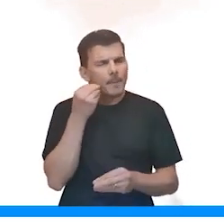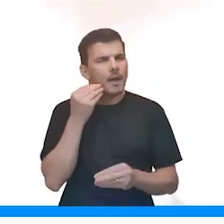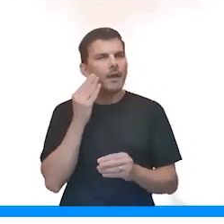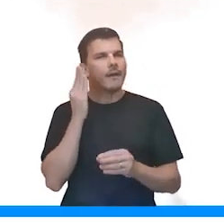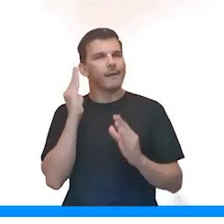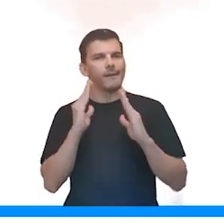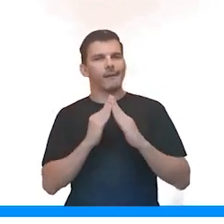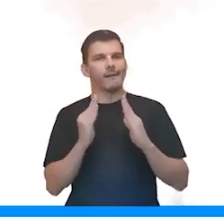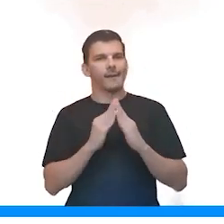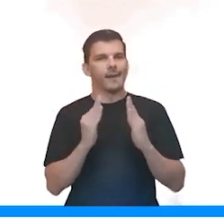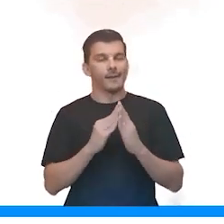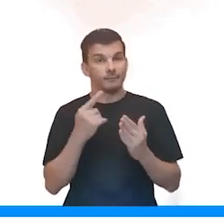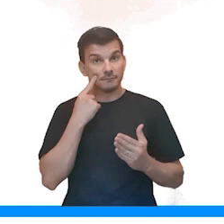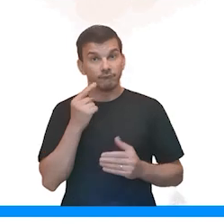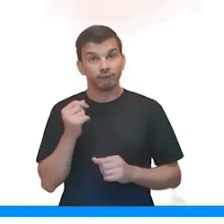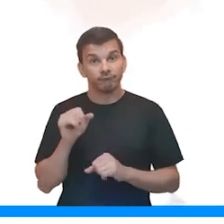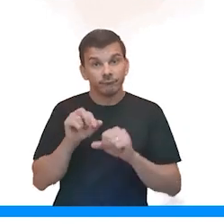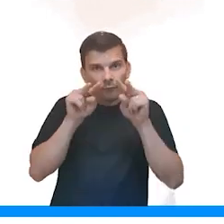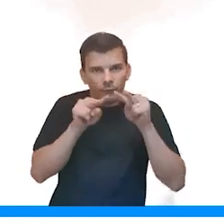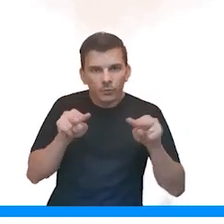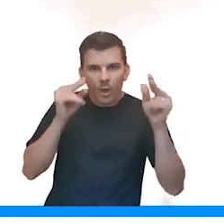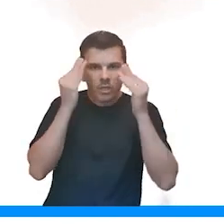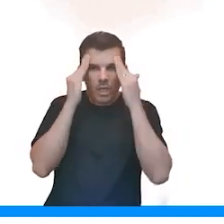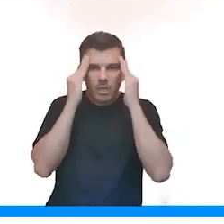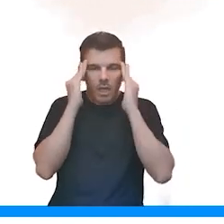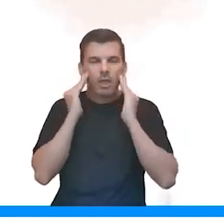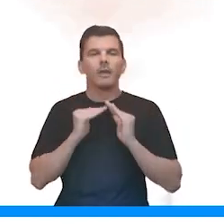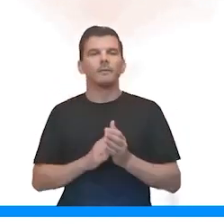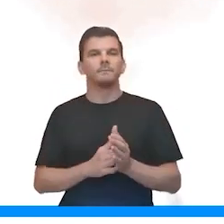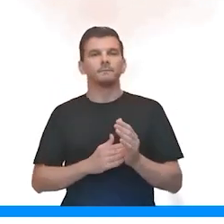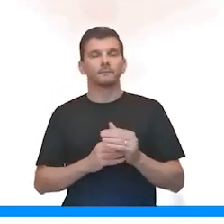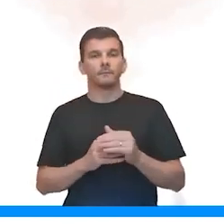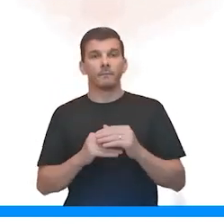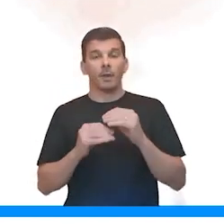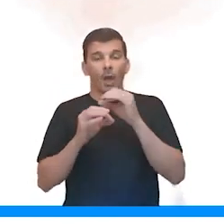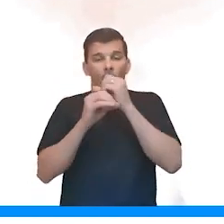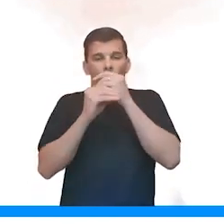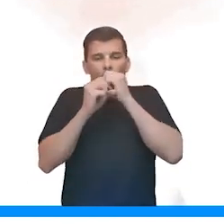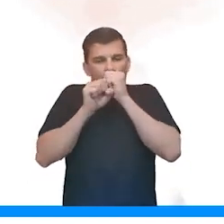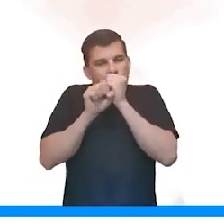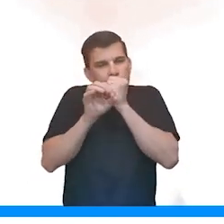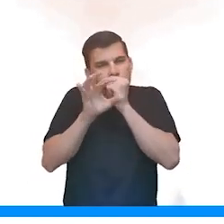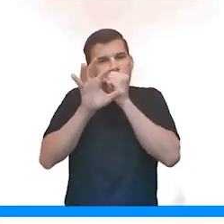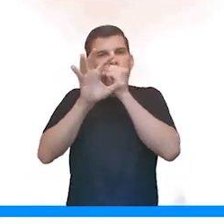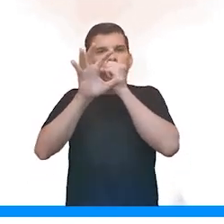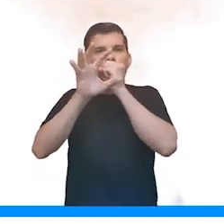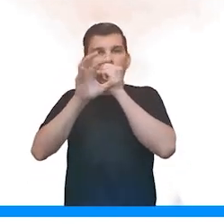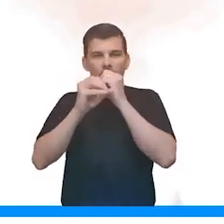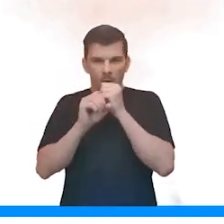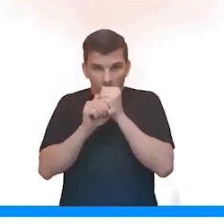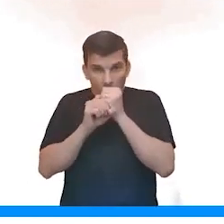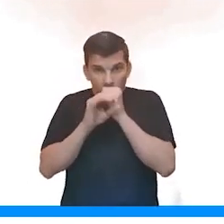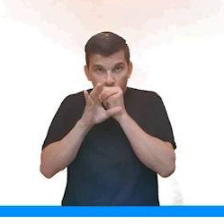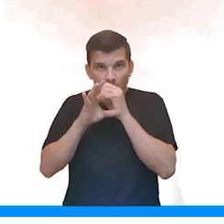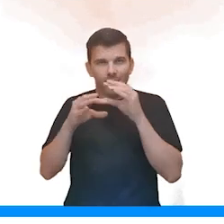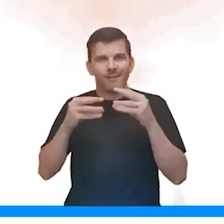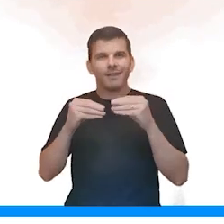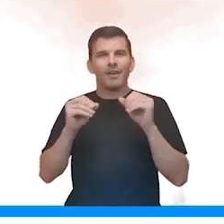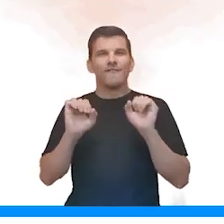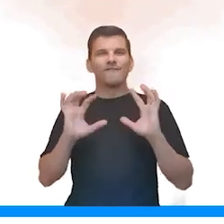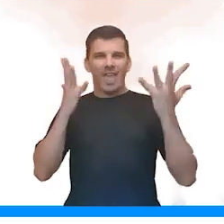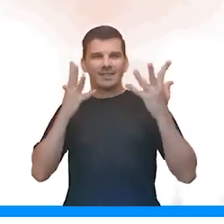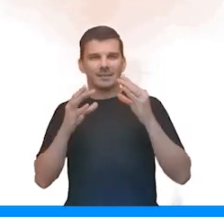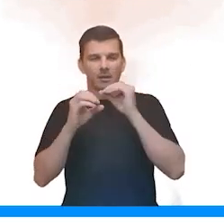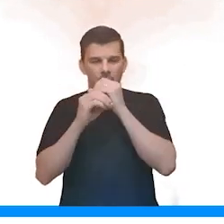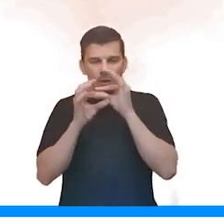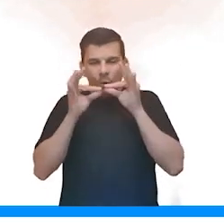Sabe o experimento que vocês podem fazer, que eu vou dar uma dica? Façam em casa esse experimento para vocês poderem entender esse conceito. Pega uma bexiga de ar, enche ela,